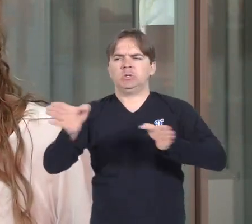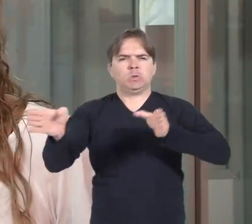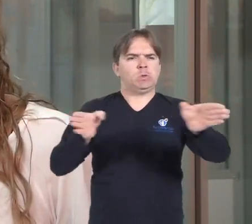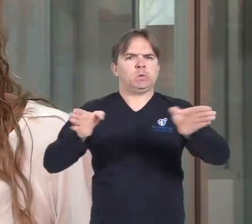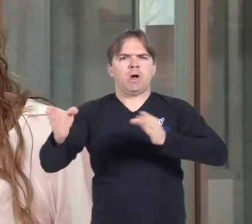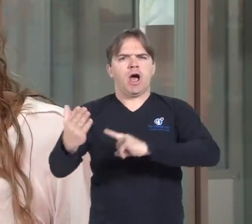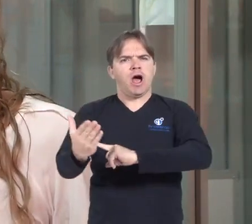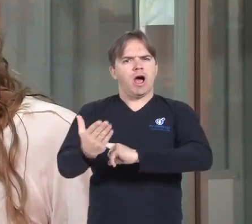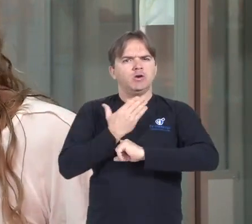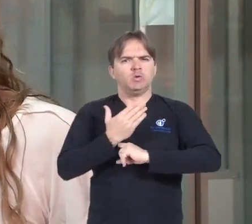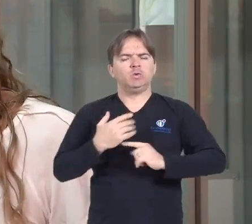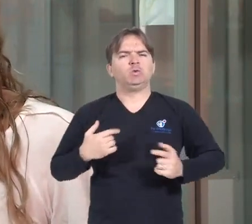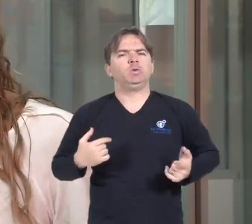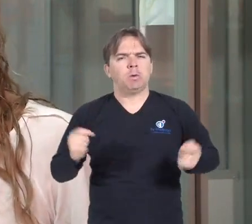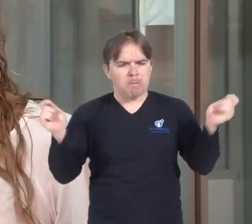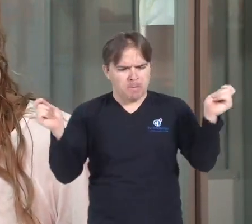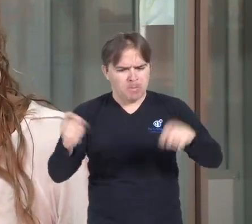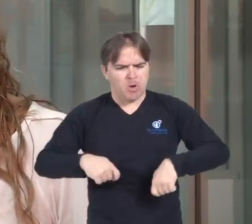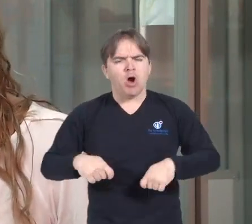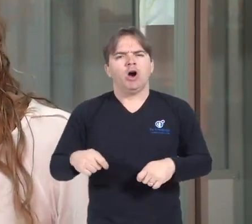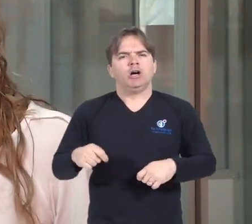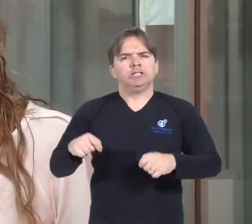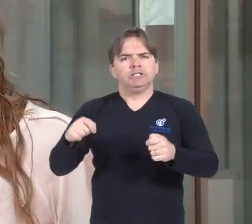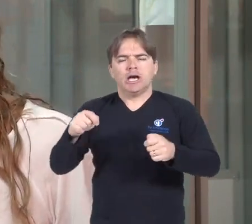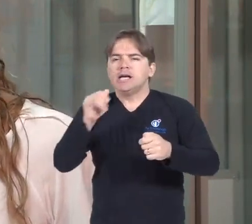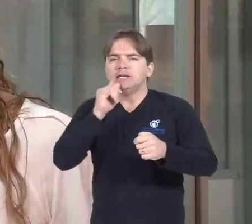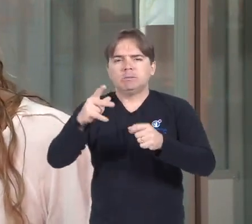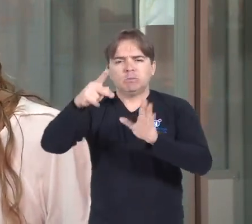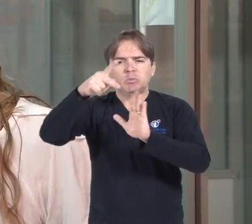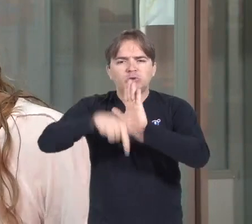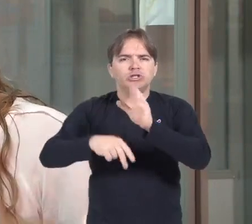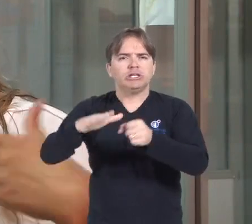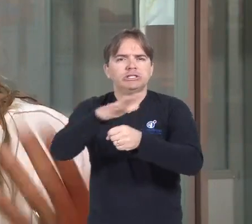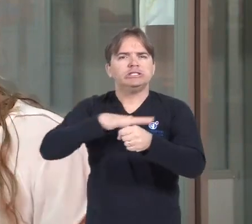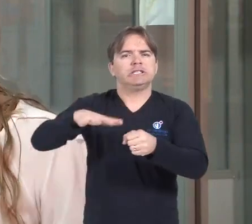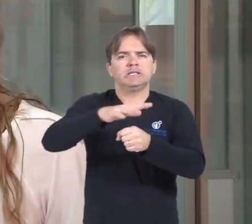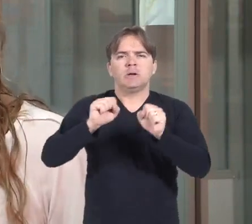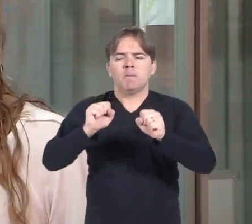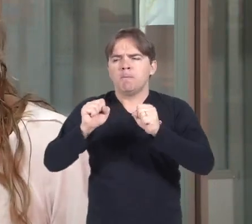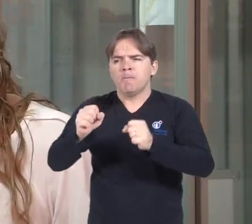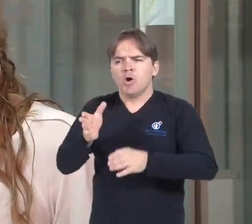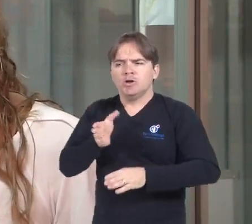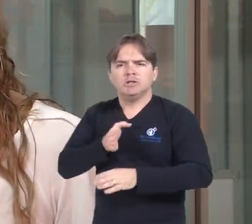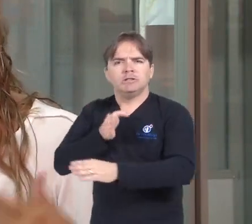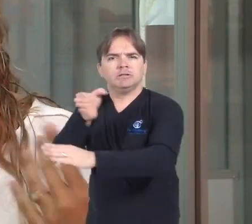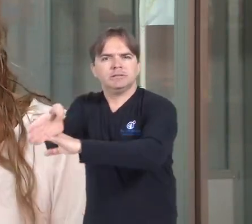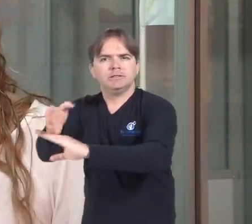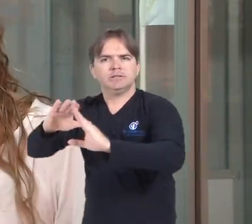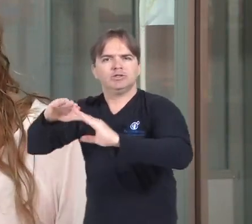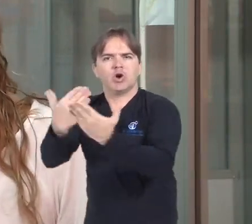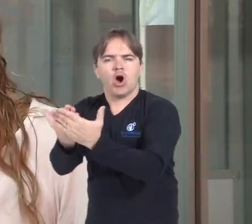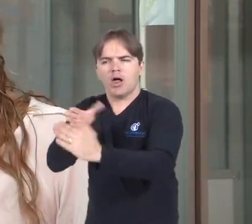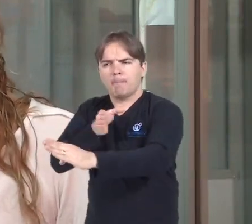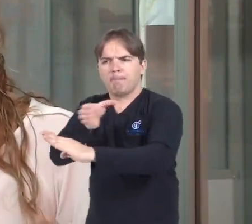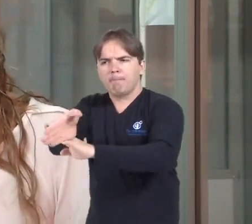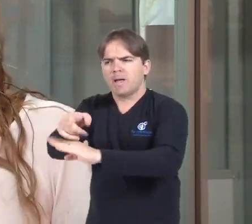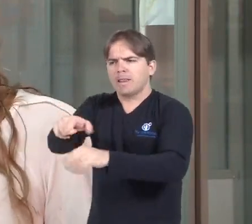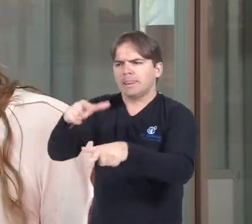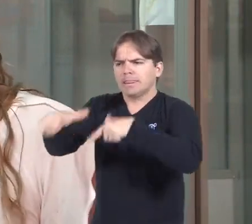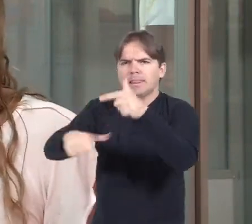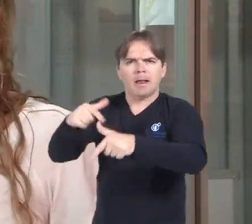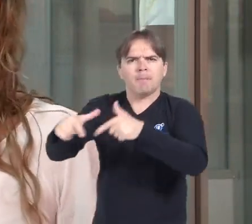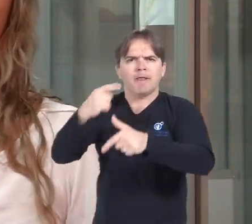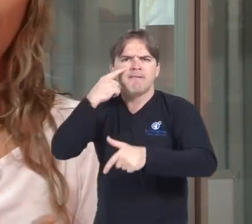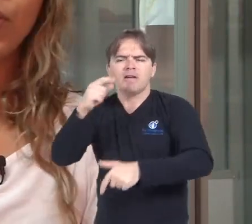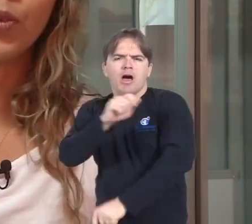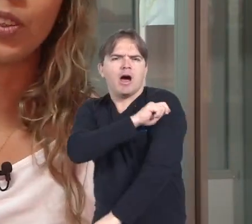traz essa parte que a gente pode, de extensão, né? A gente pode entrar nas escolas e trabalhar e ver essa